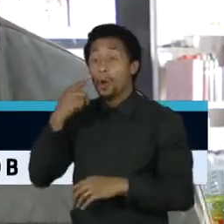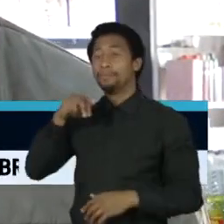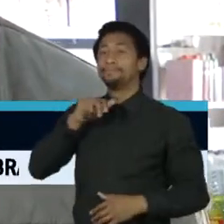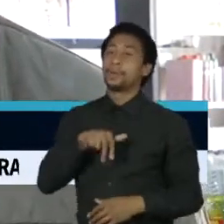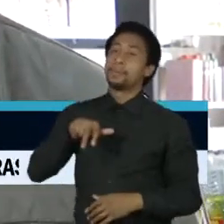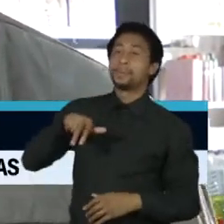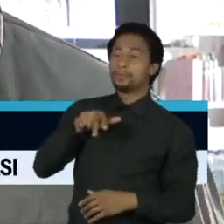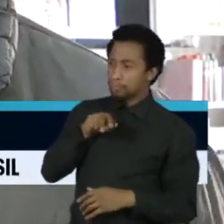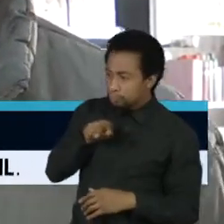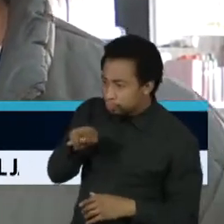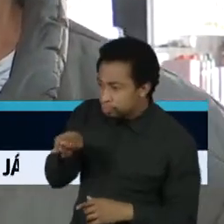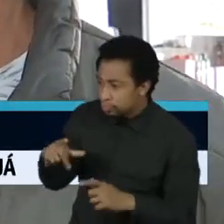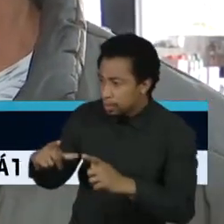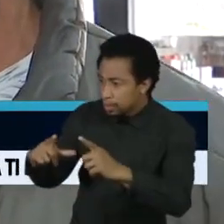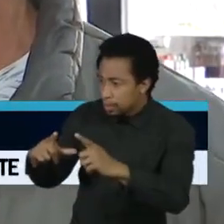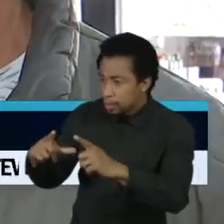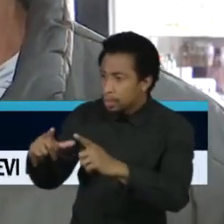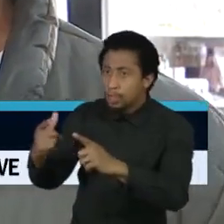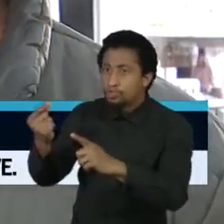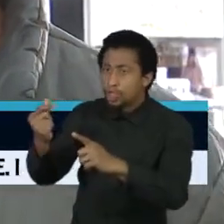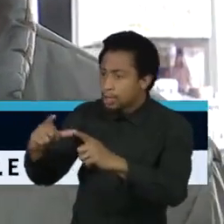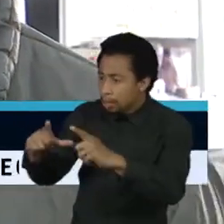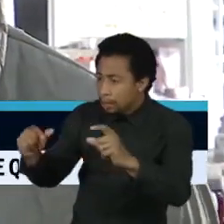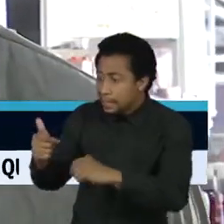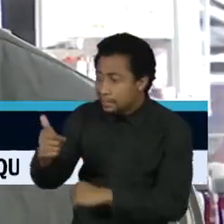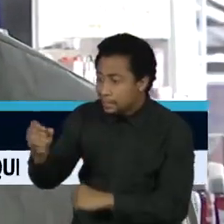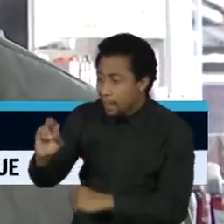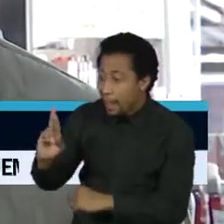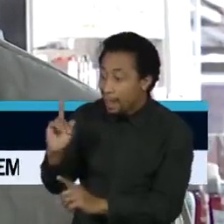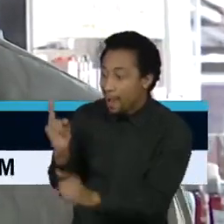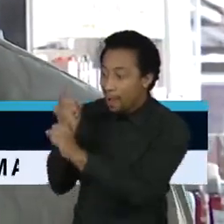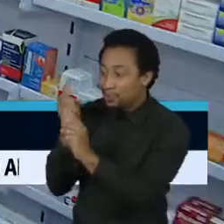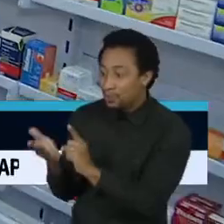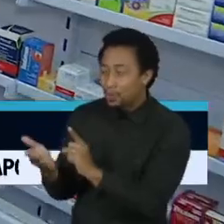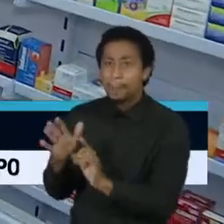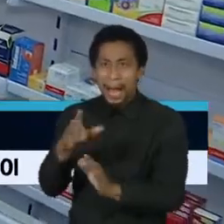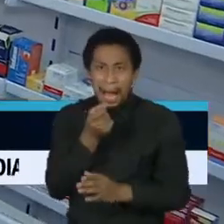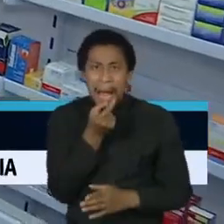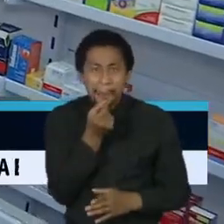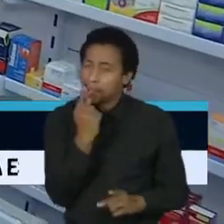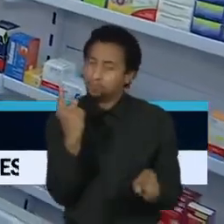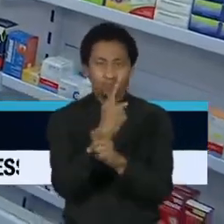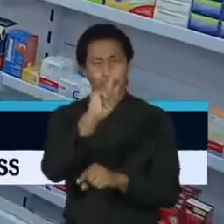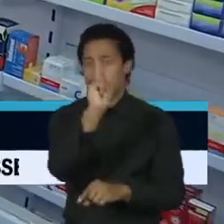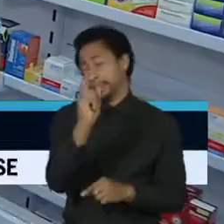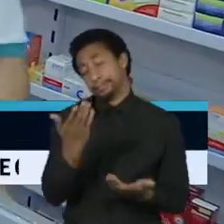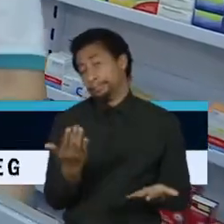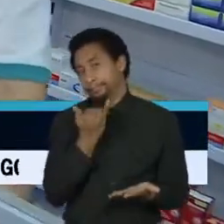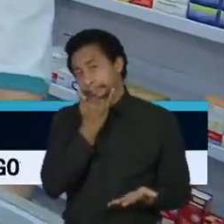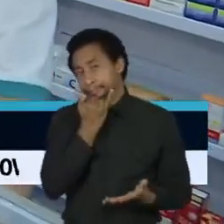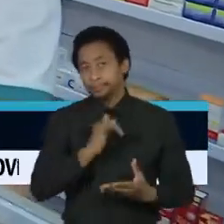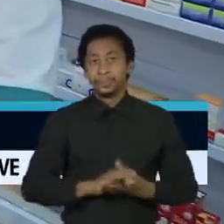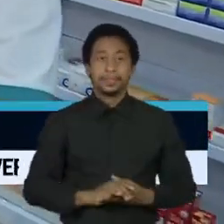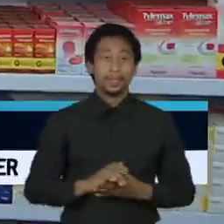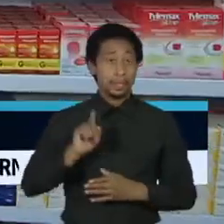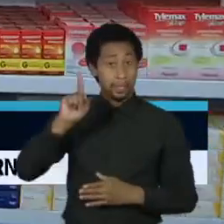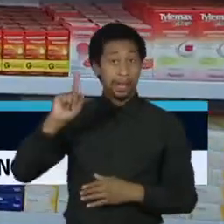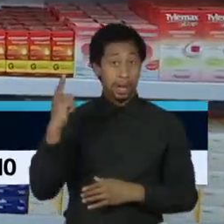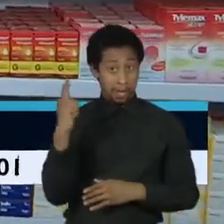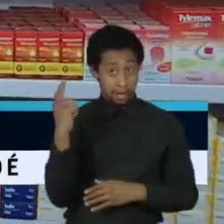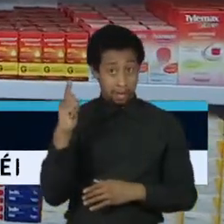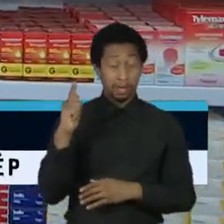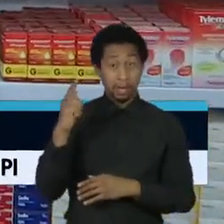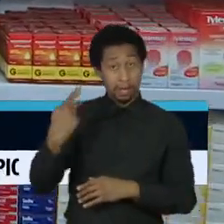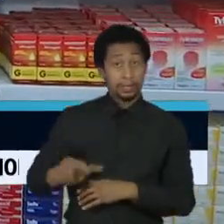não vai achar esse medicamento, porque realmente está a procura muito grande e não tem. A farmácia que fica no bairro do Grajaú, na zona sul de São Paulo, tem